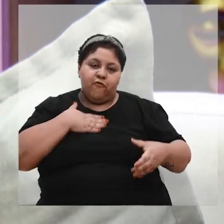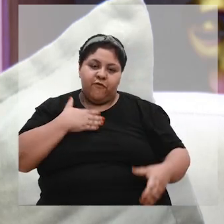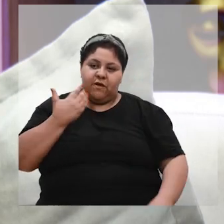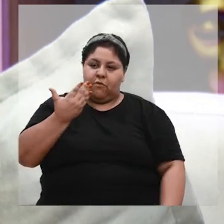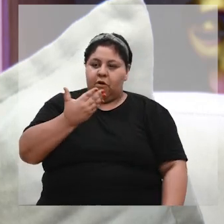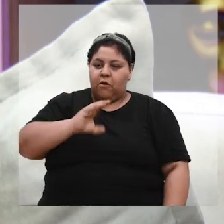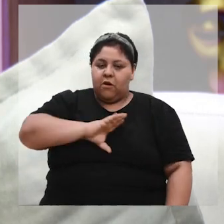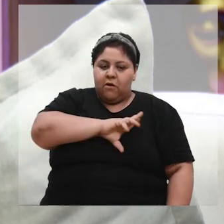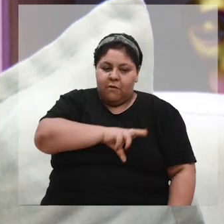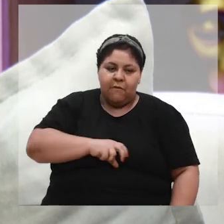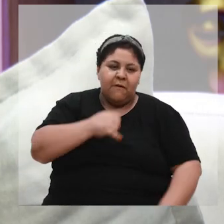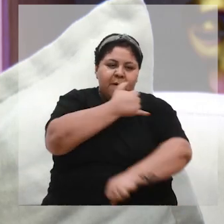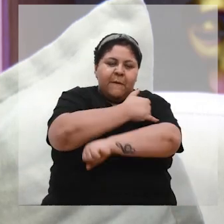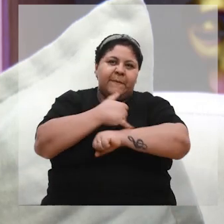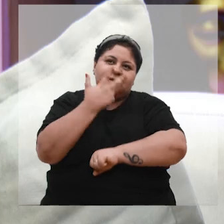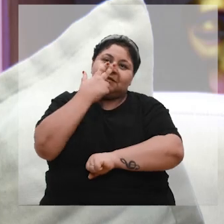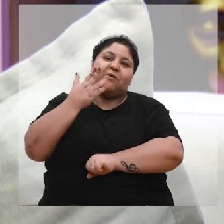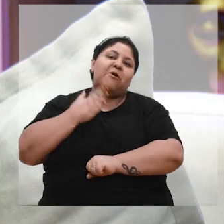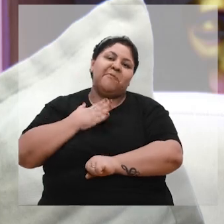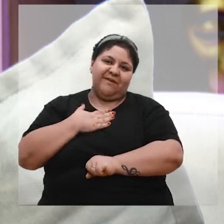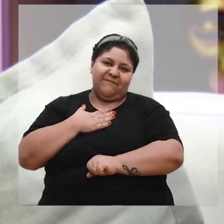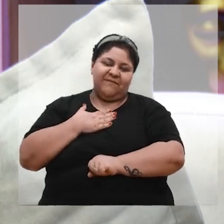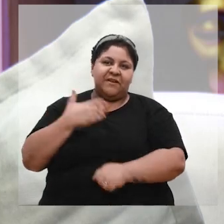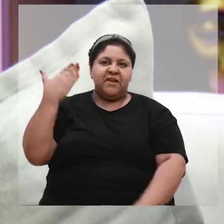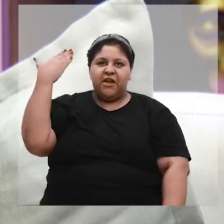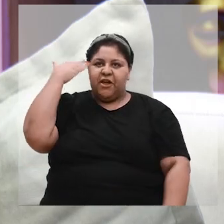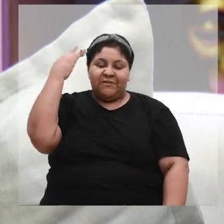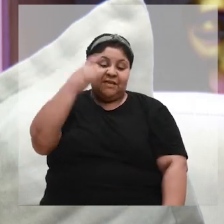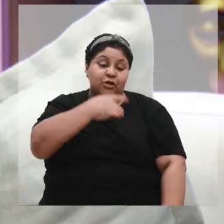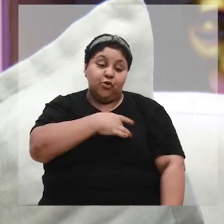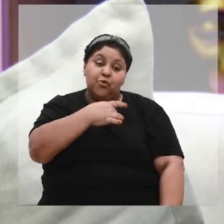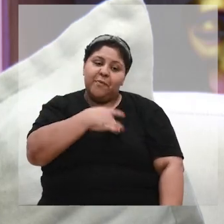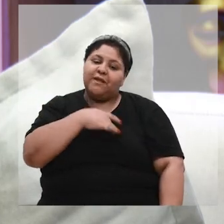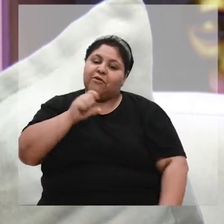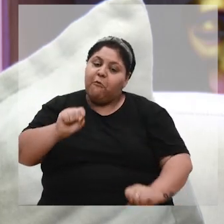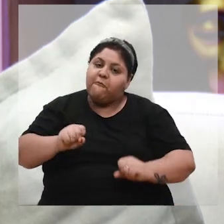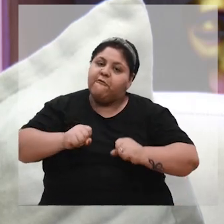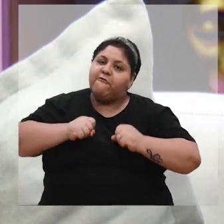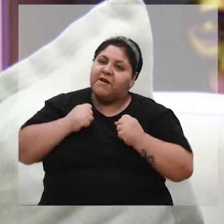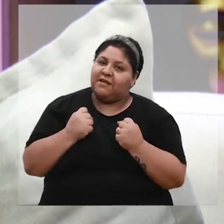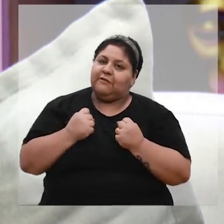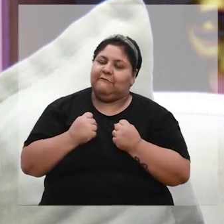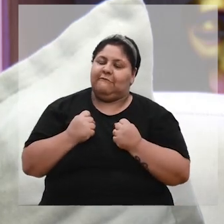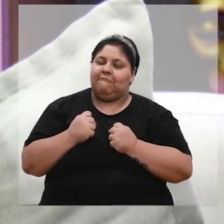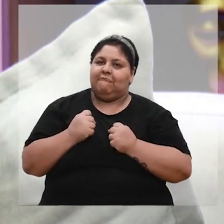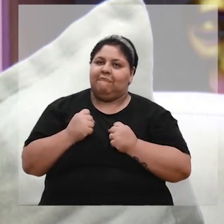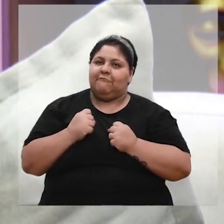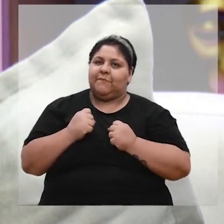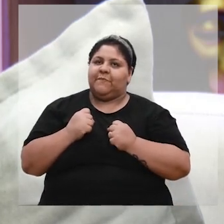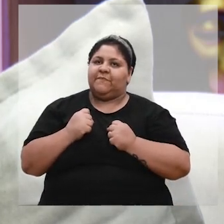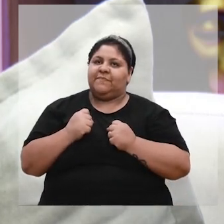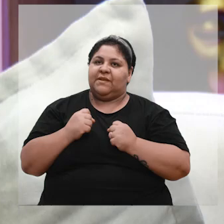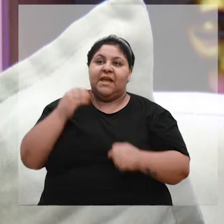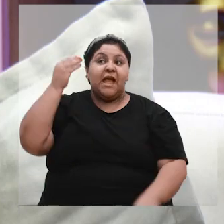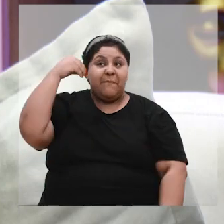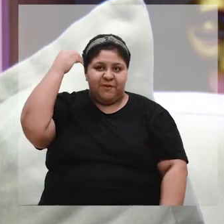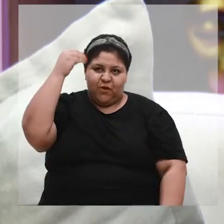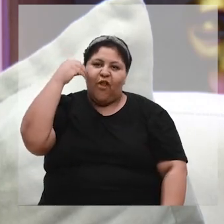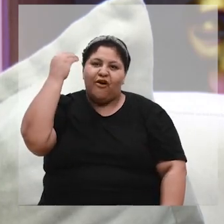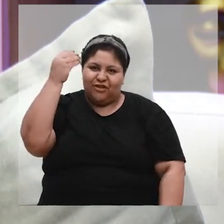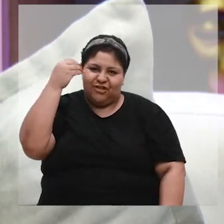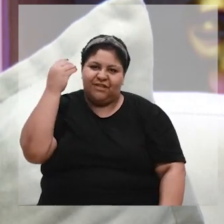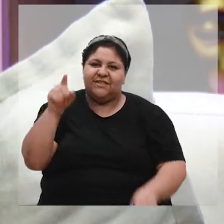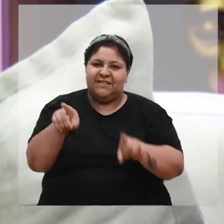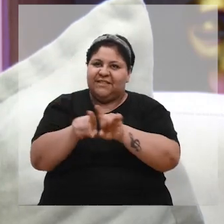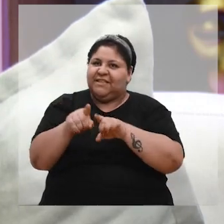comigo, as pessoas que eu amo, passem pela mesma coisa que eu passei, assim, eu sei de todo o medo que eu ainda enfrento, né? Porque é uma coisa...